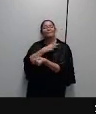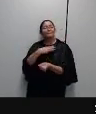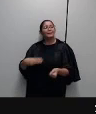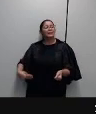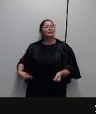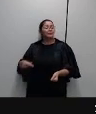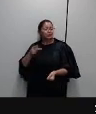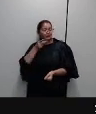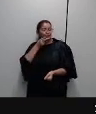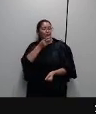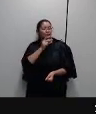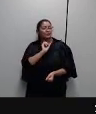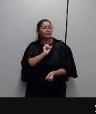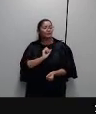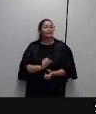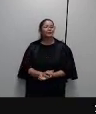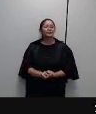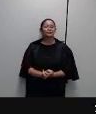É